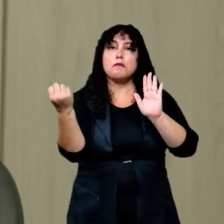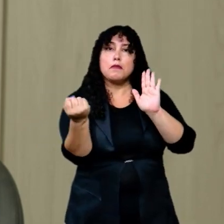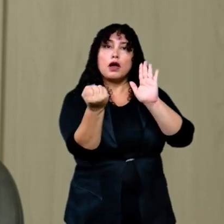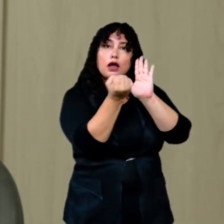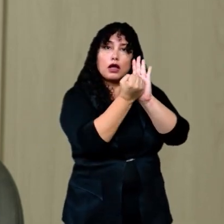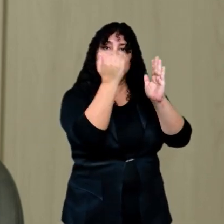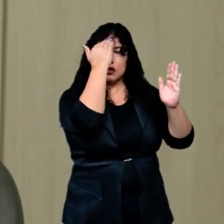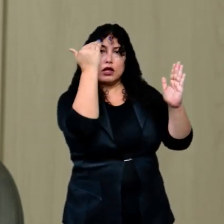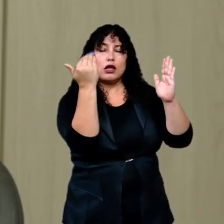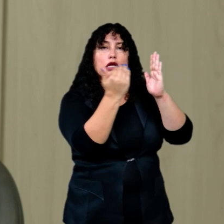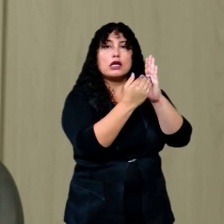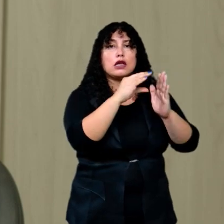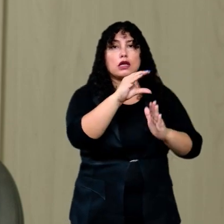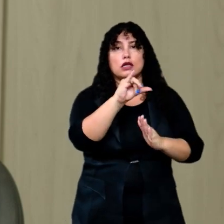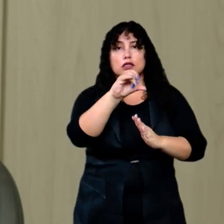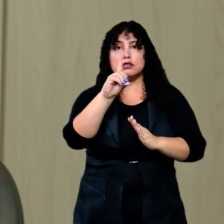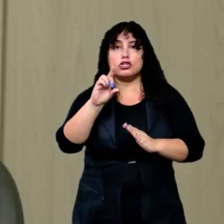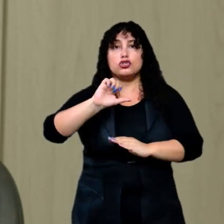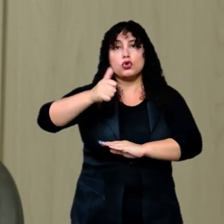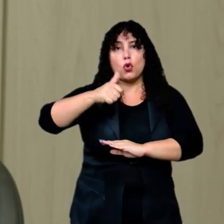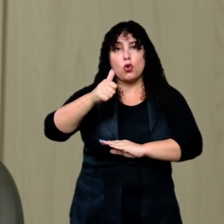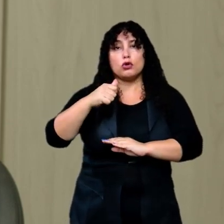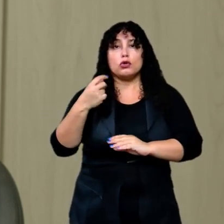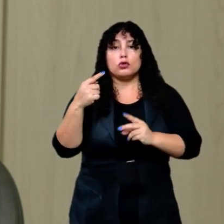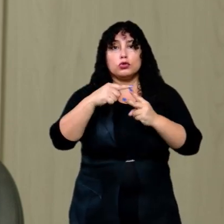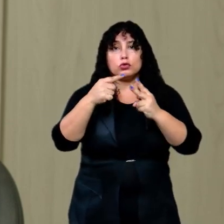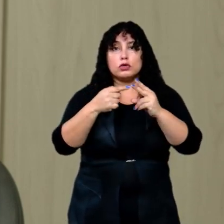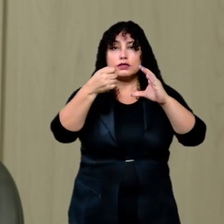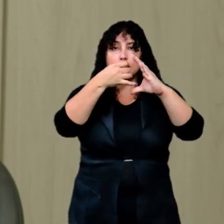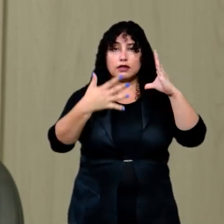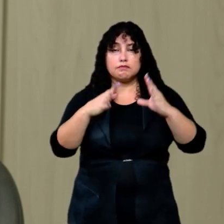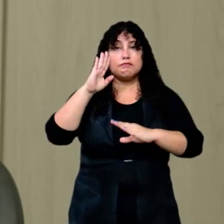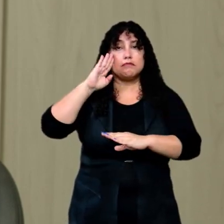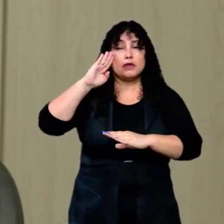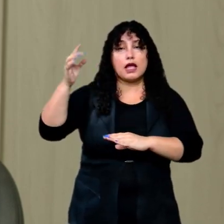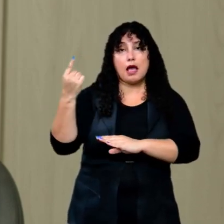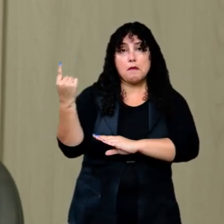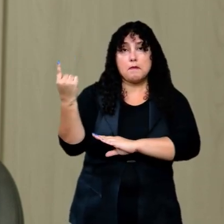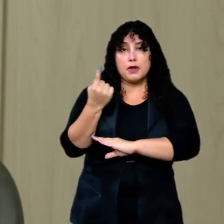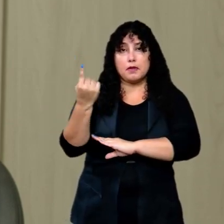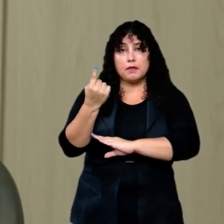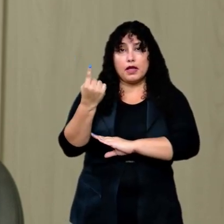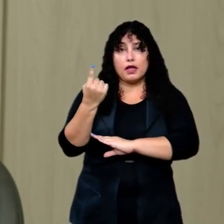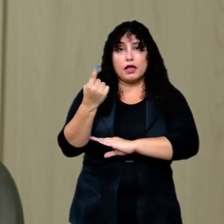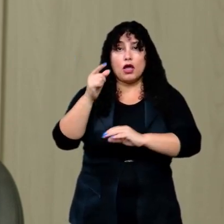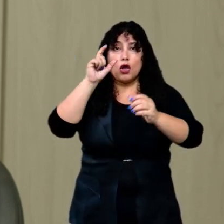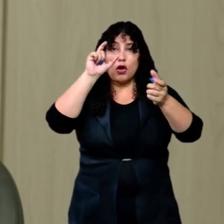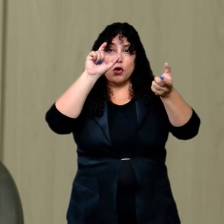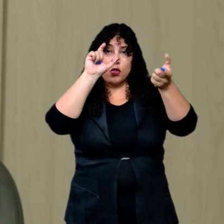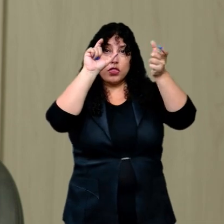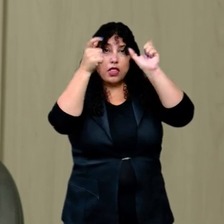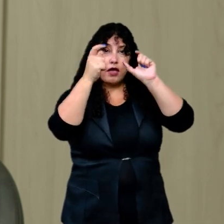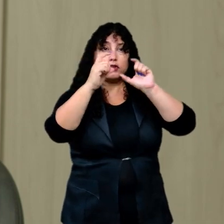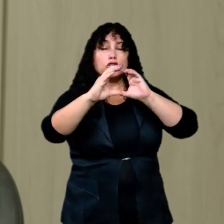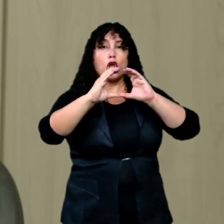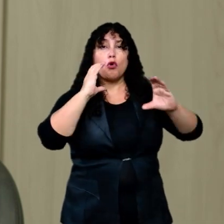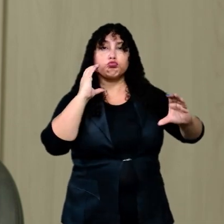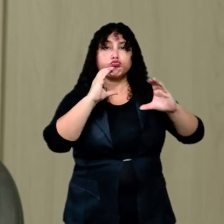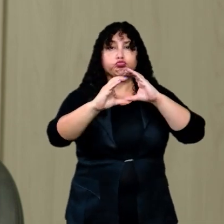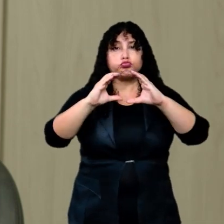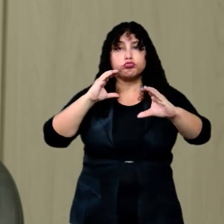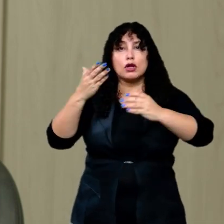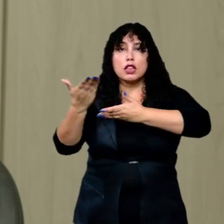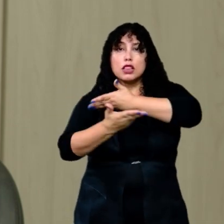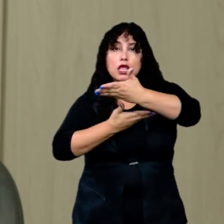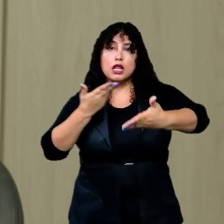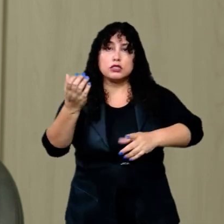agora com a CID-11, por 2 características principais. A primeira é um déficit na comunicação e na